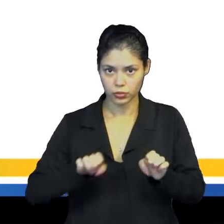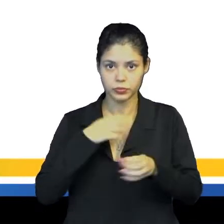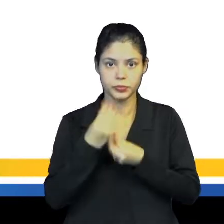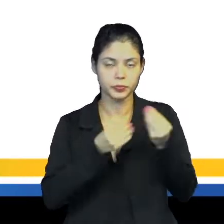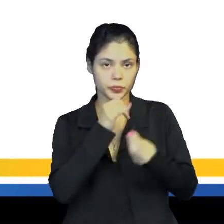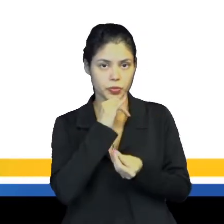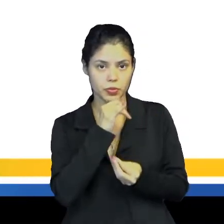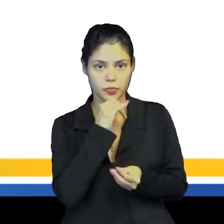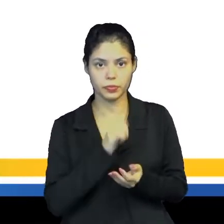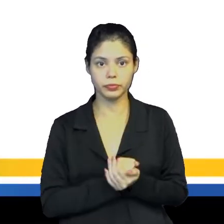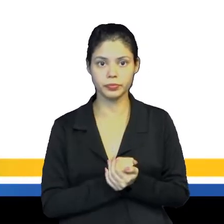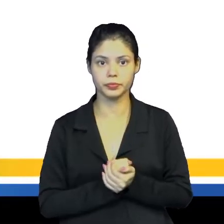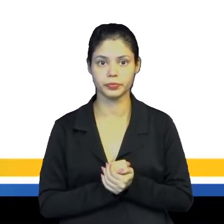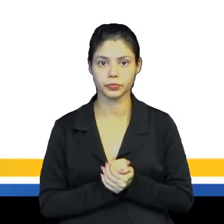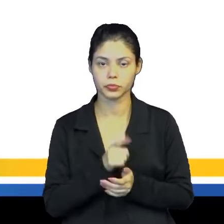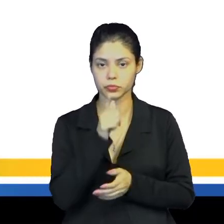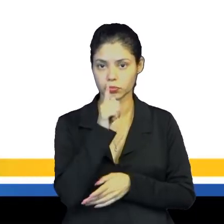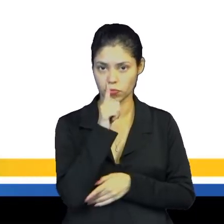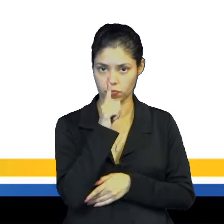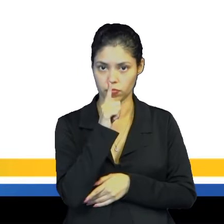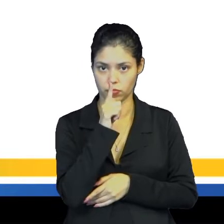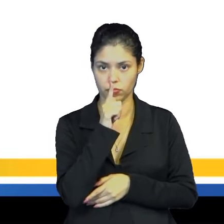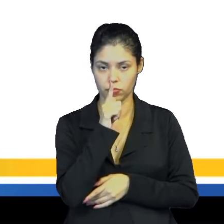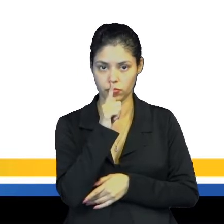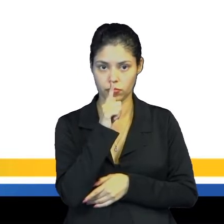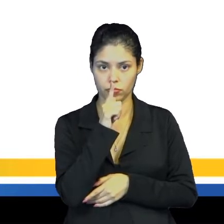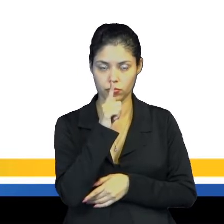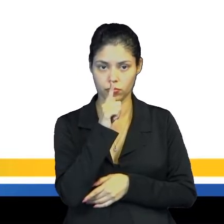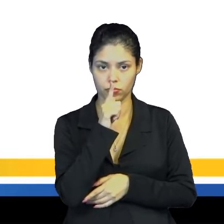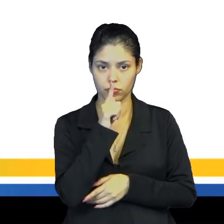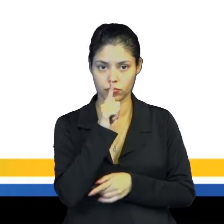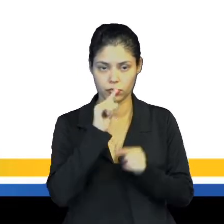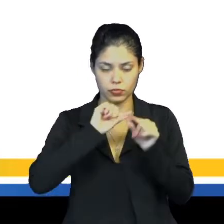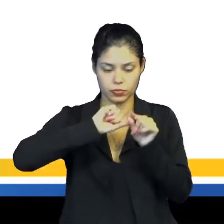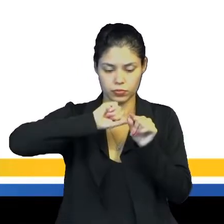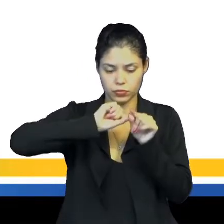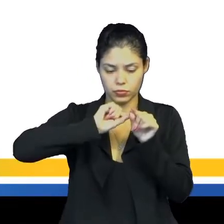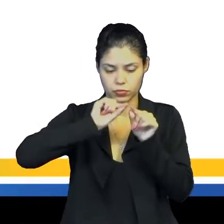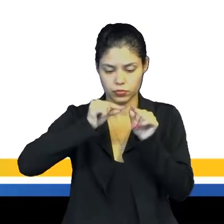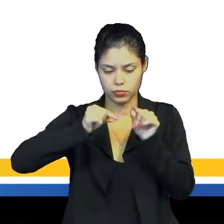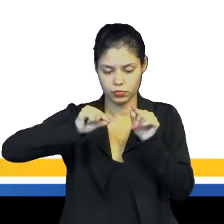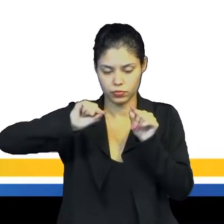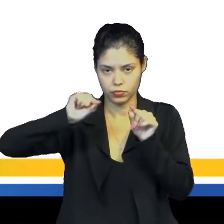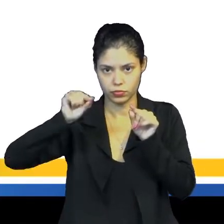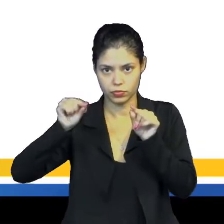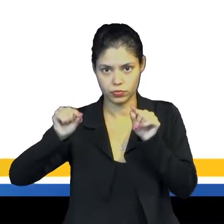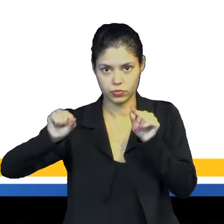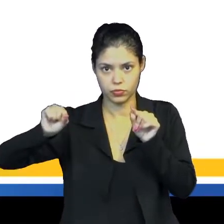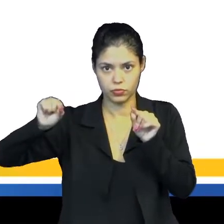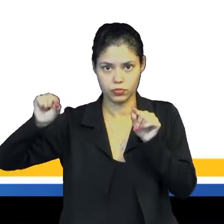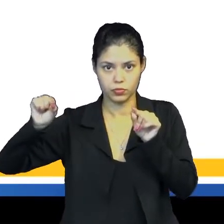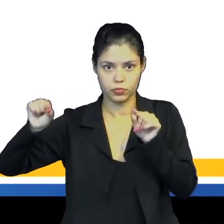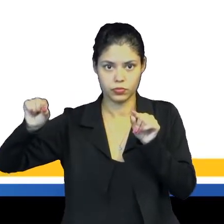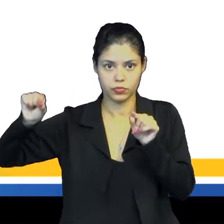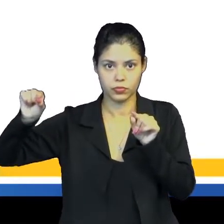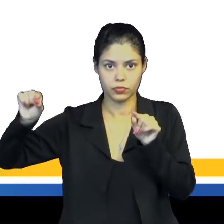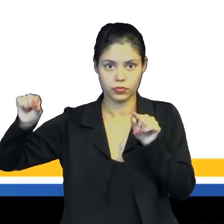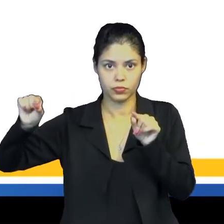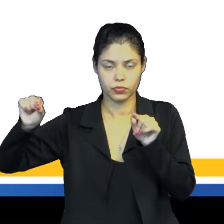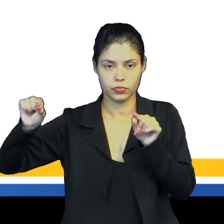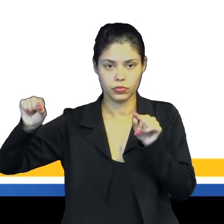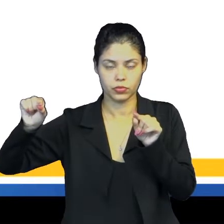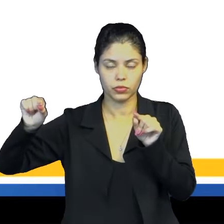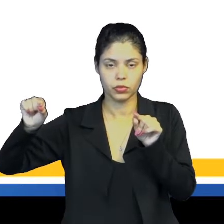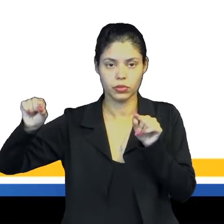como por exemplo, nós temos aí o pênis. Dentro do pênis nós temos a uretra, né, que é esse canal aí que é por onde sai a